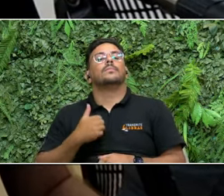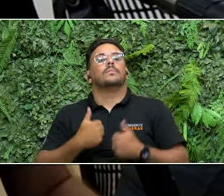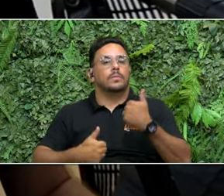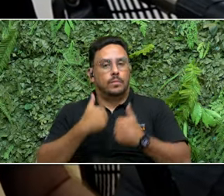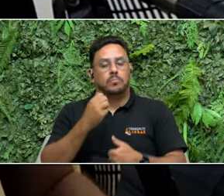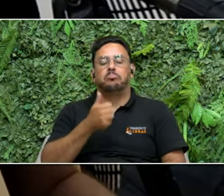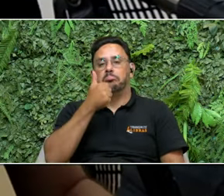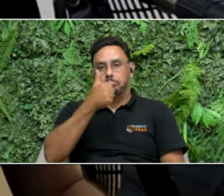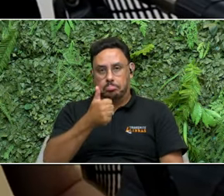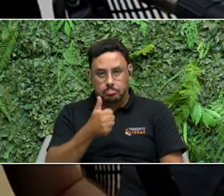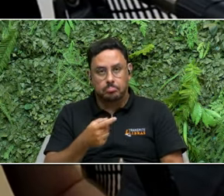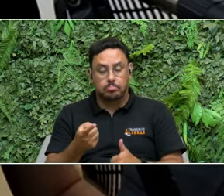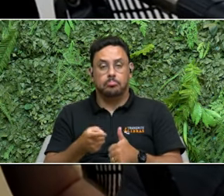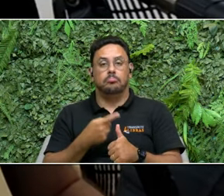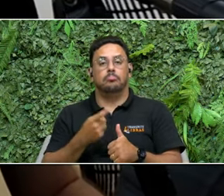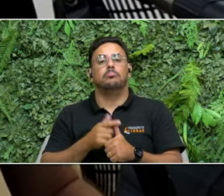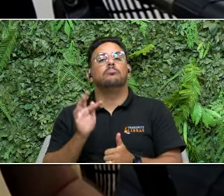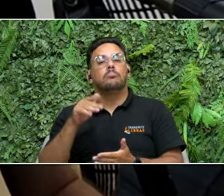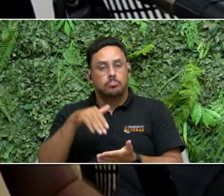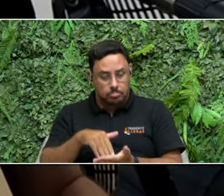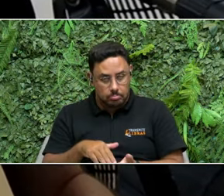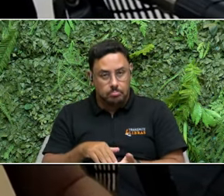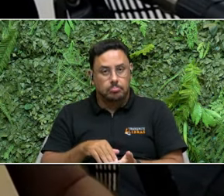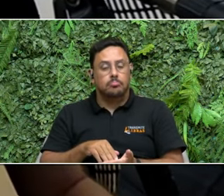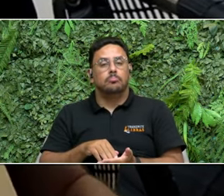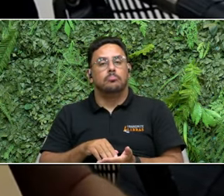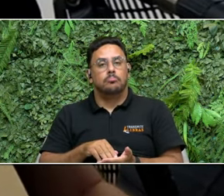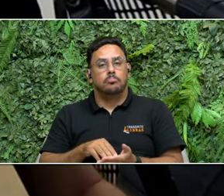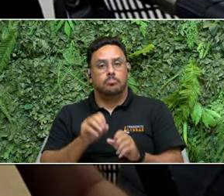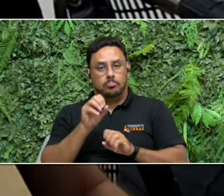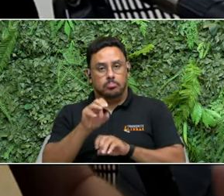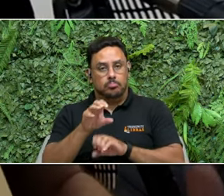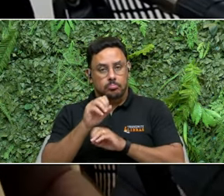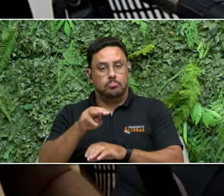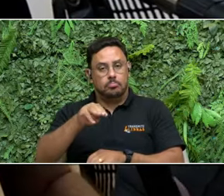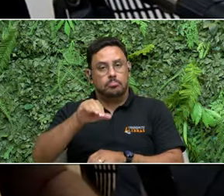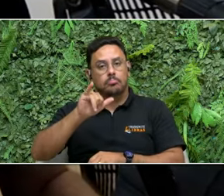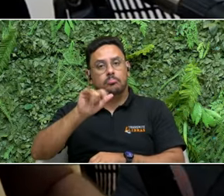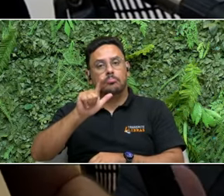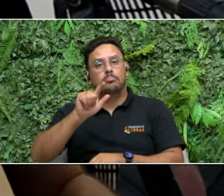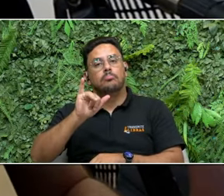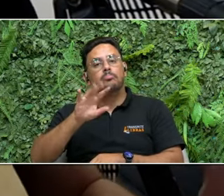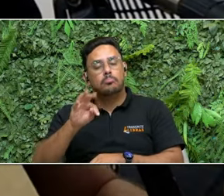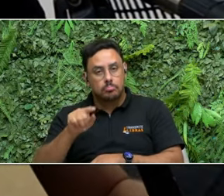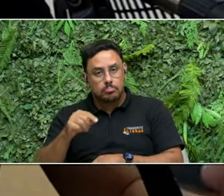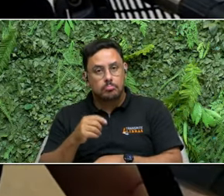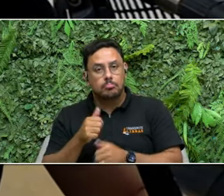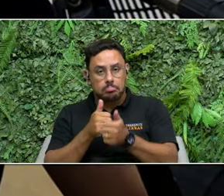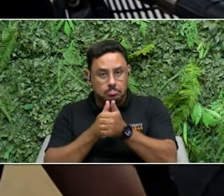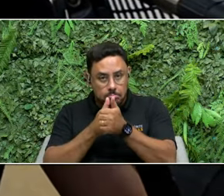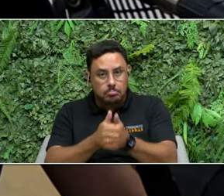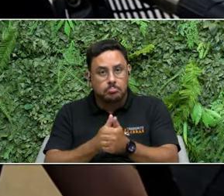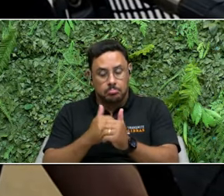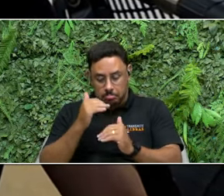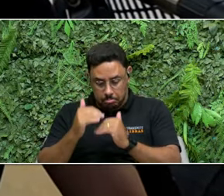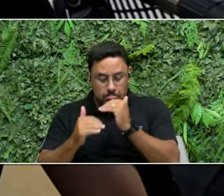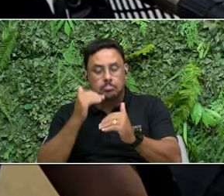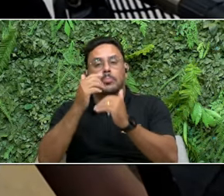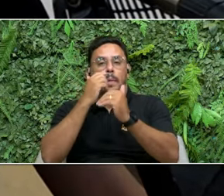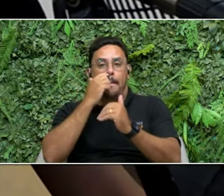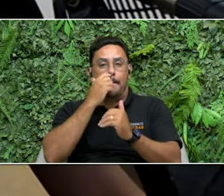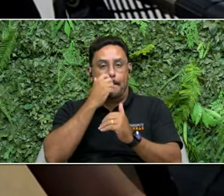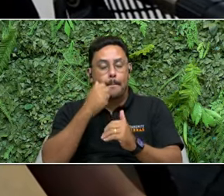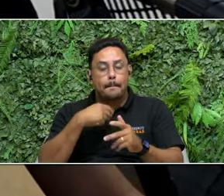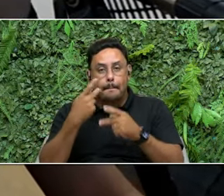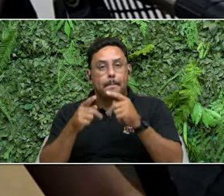primeiro jogo sob o comando do Gabriel milito porque taticamente a gente vai acompanhar esta evolução e